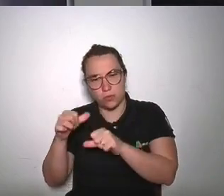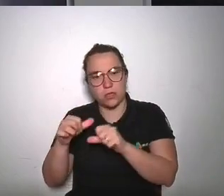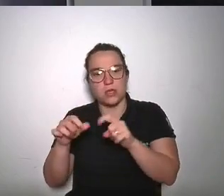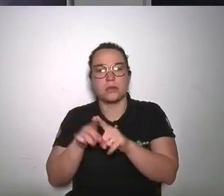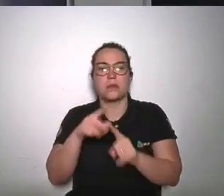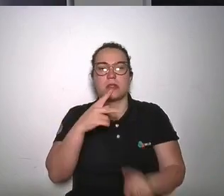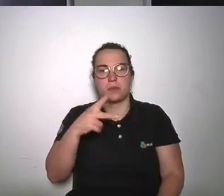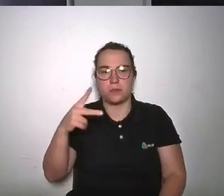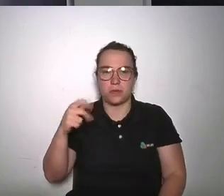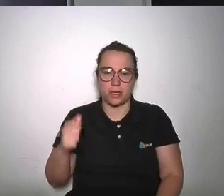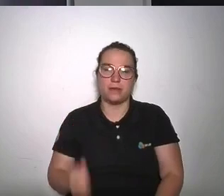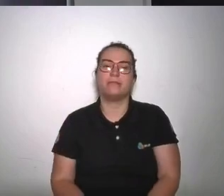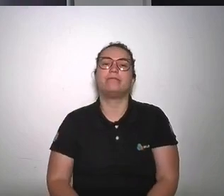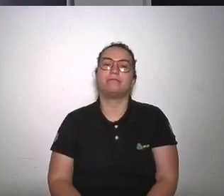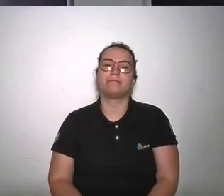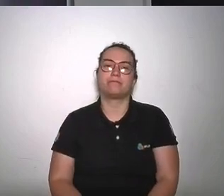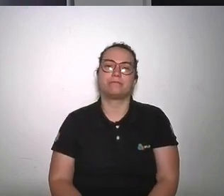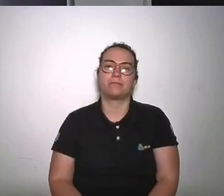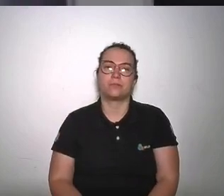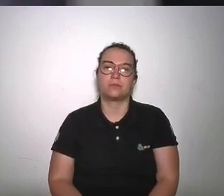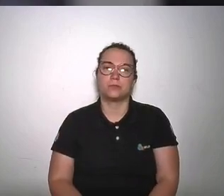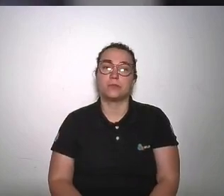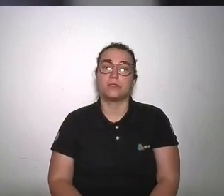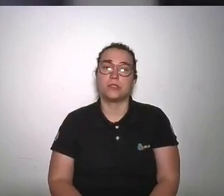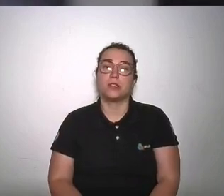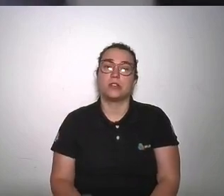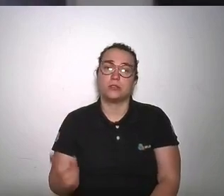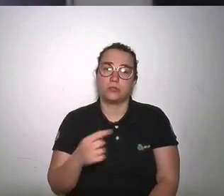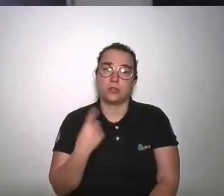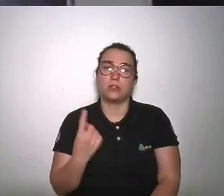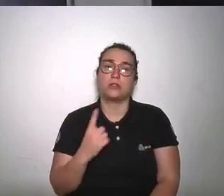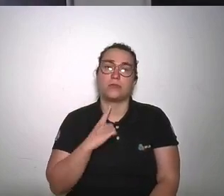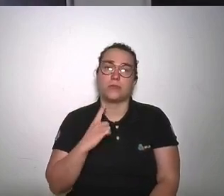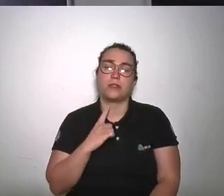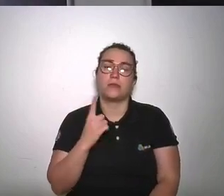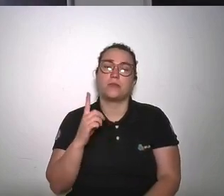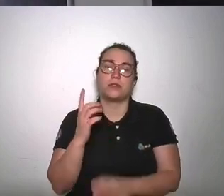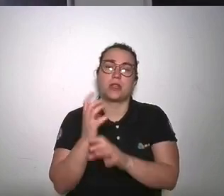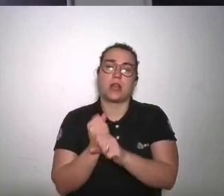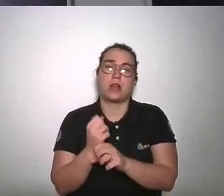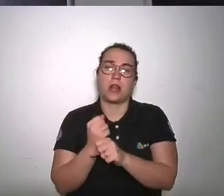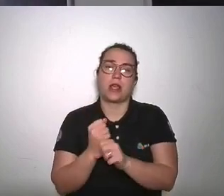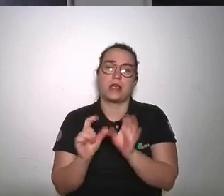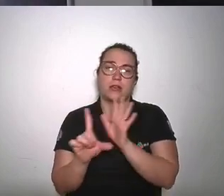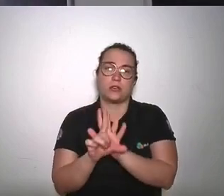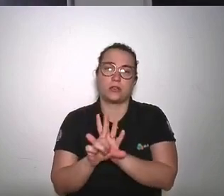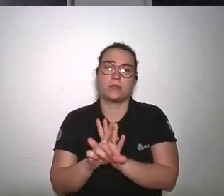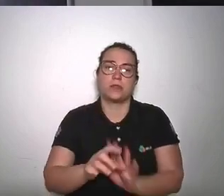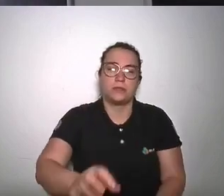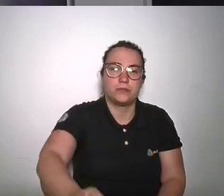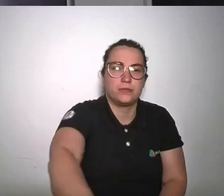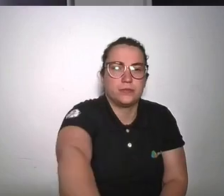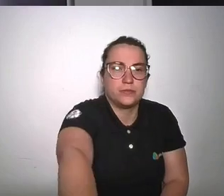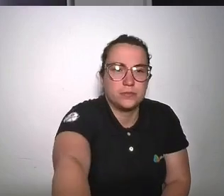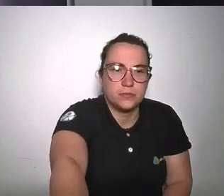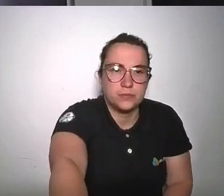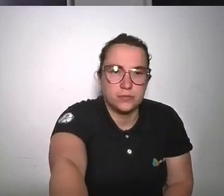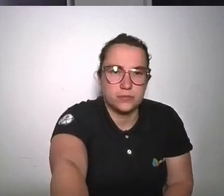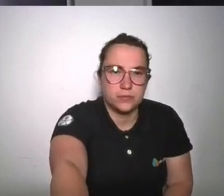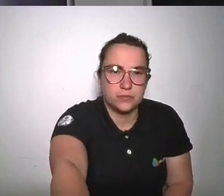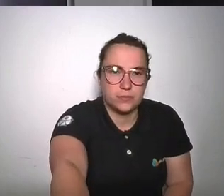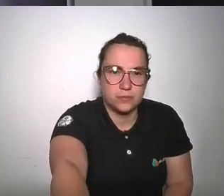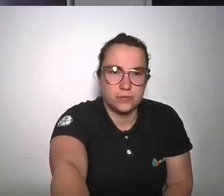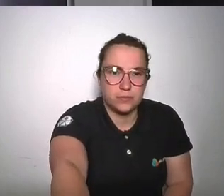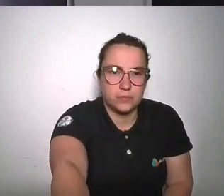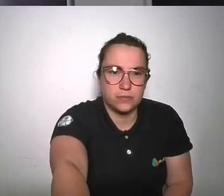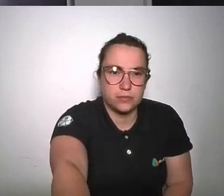PPA. Aí a gente também tem a lei orçamentária. Põe a lei lá.